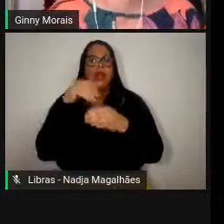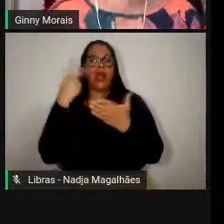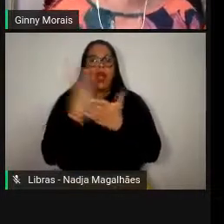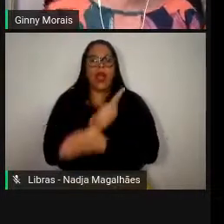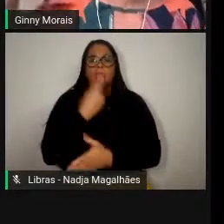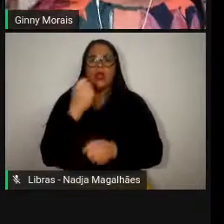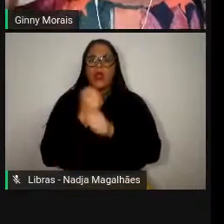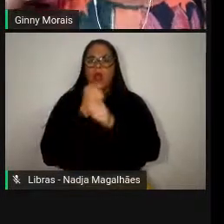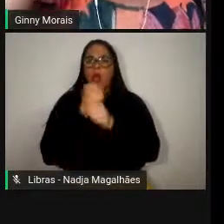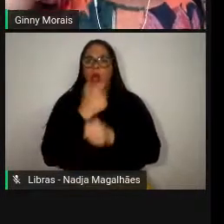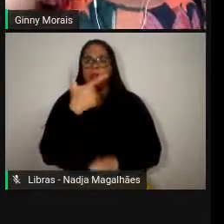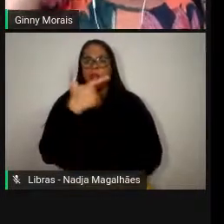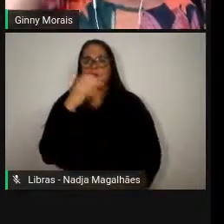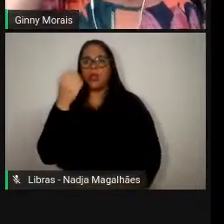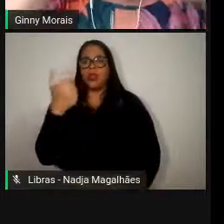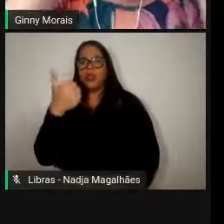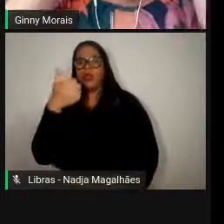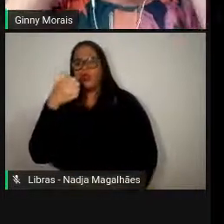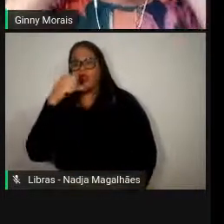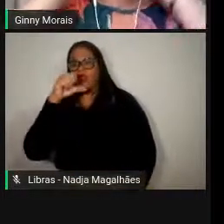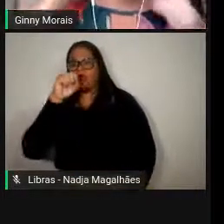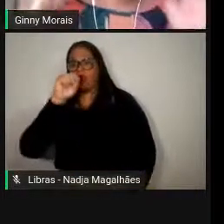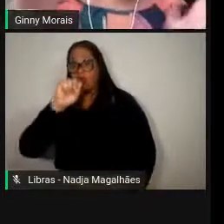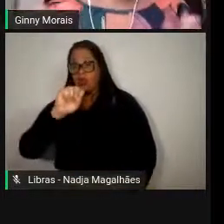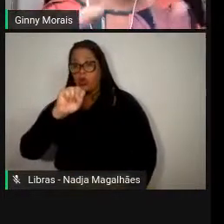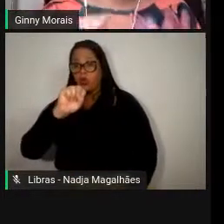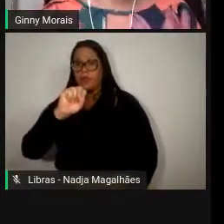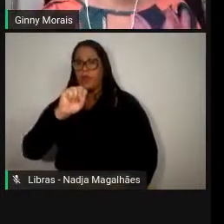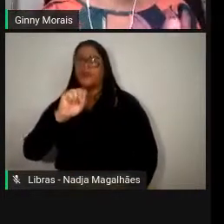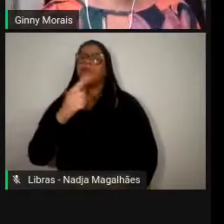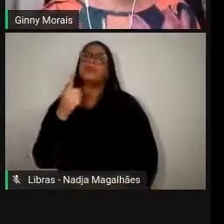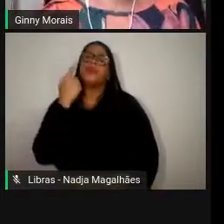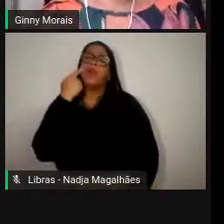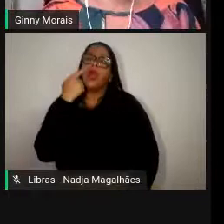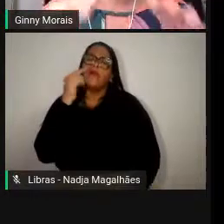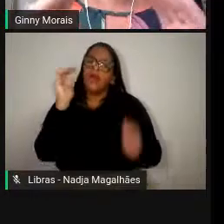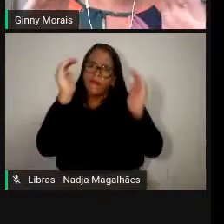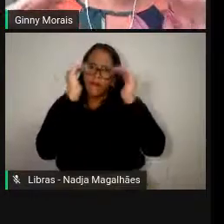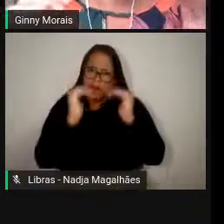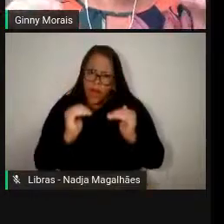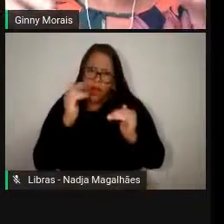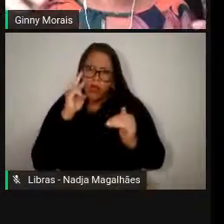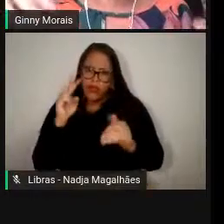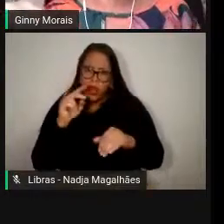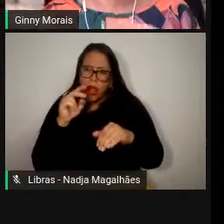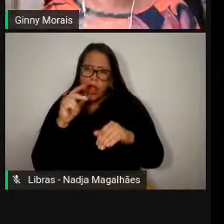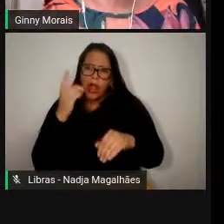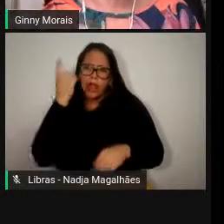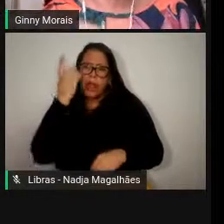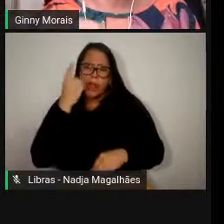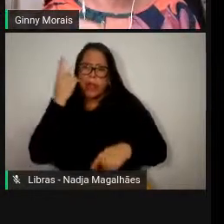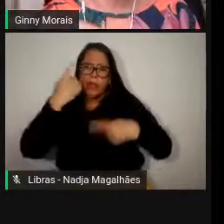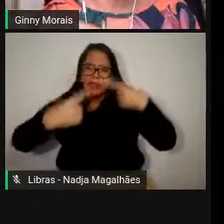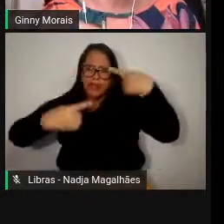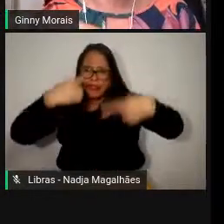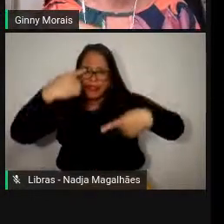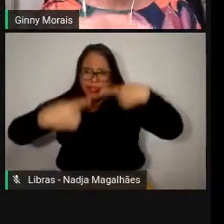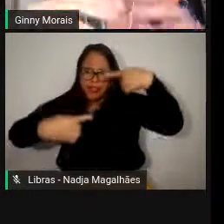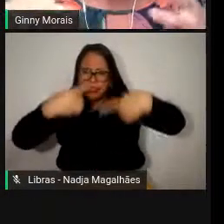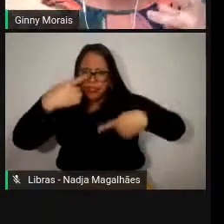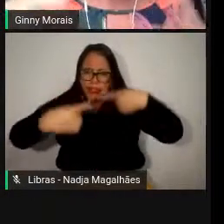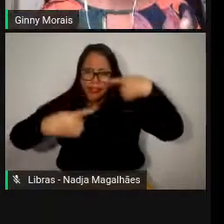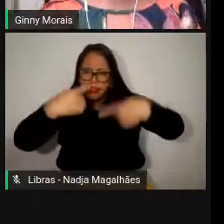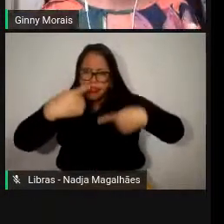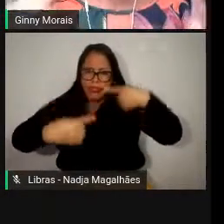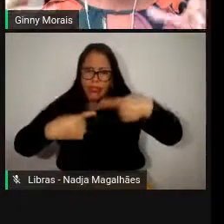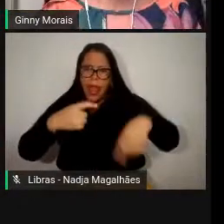de 2018. E o que aconteceu? Nessa hora que vocês estão vendo aí, esse print que vocês estão vendo aí, de baixo,